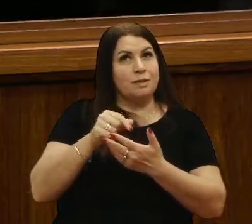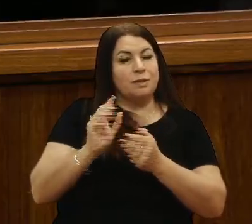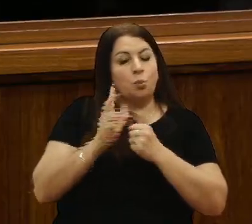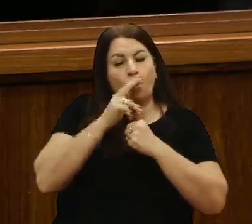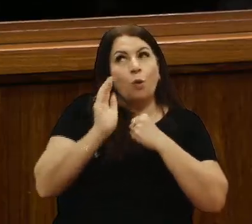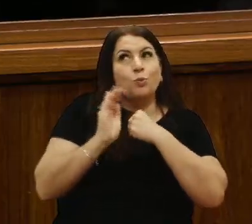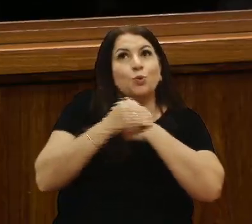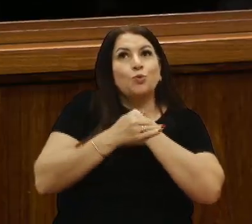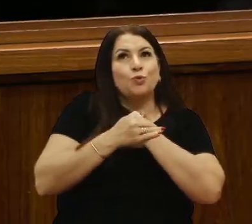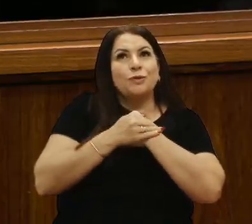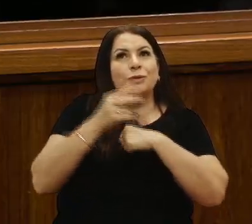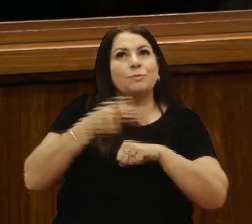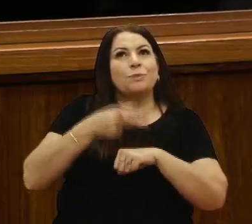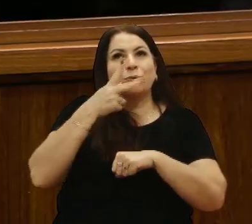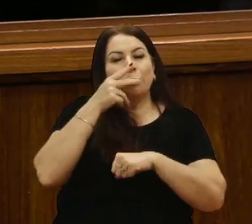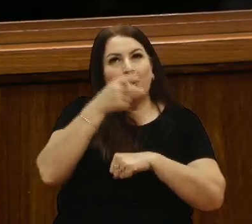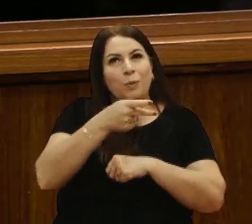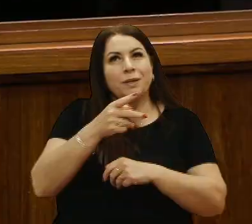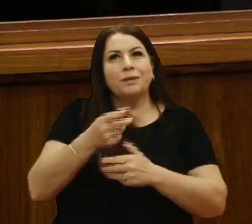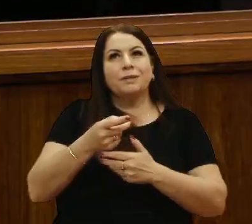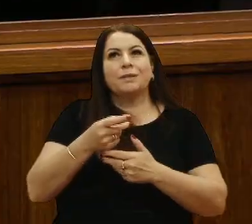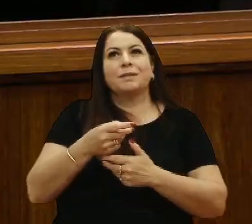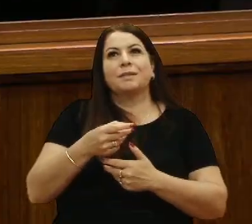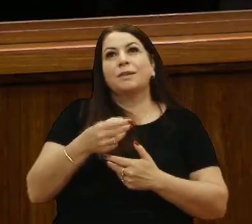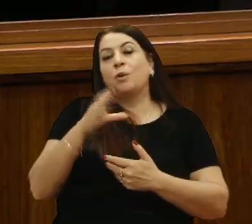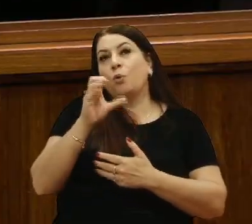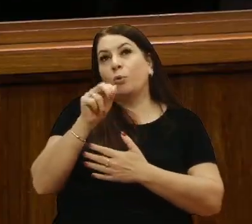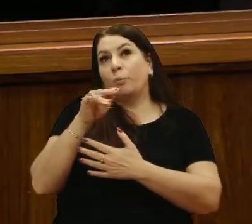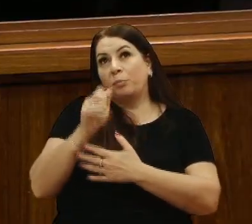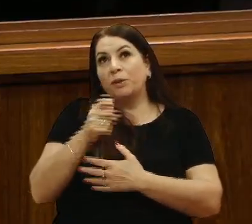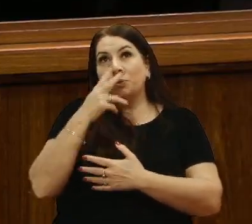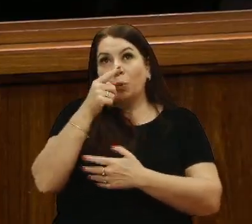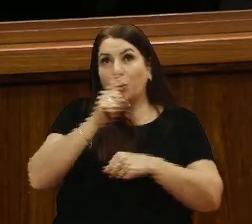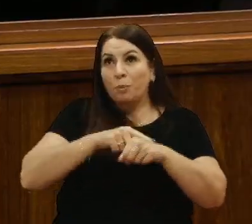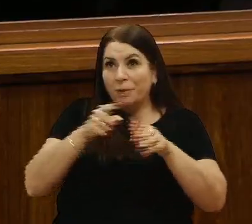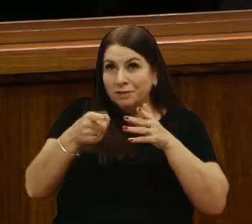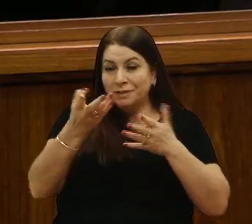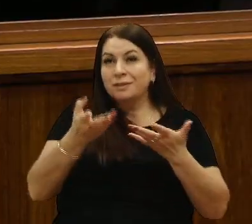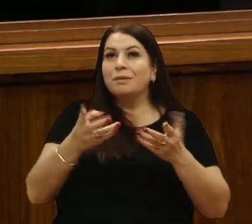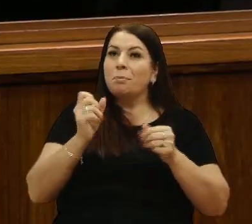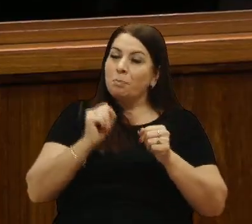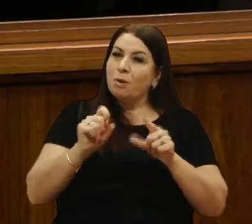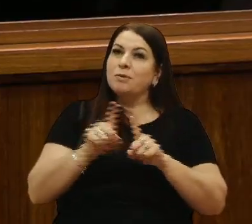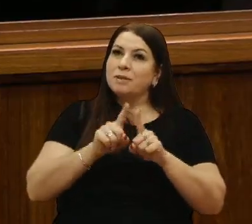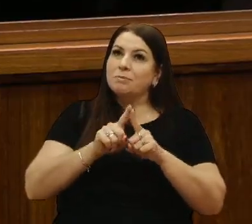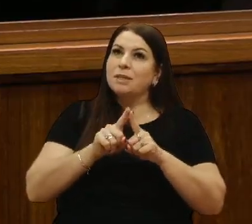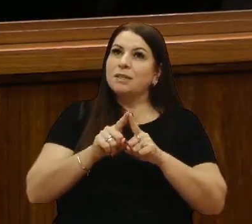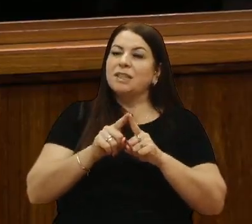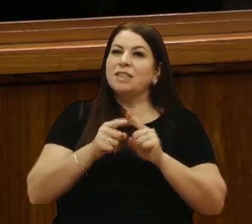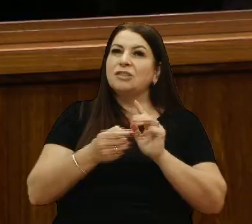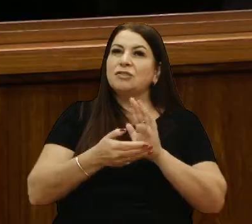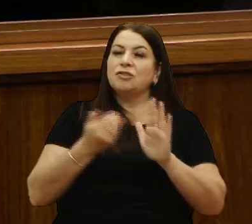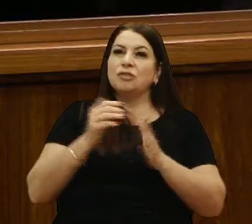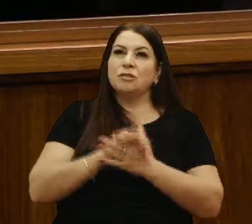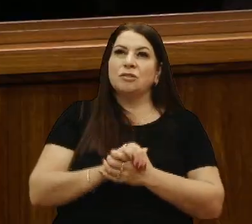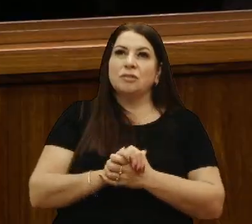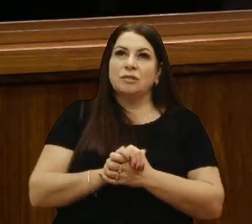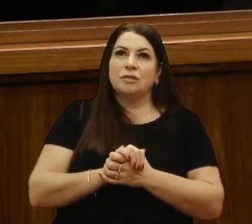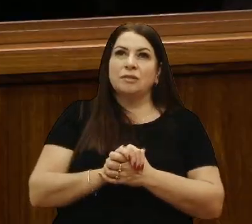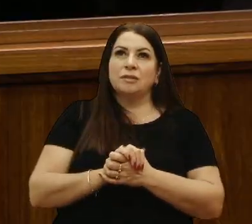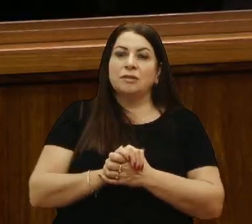escondidos. E são prêmios como esse, são comendas como esse, momentos como esse, que podem tirar